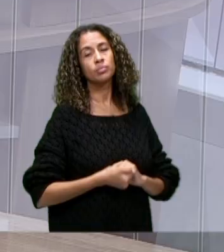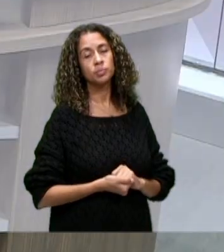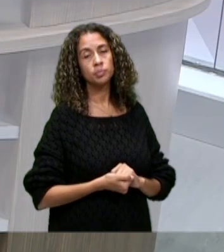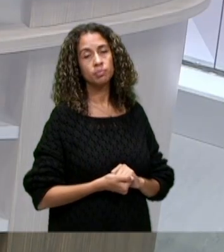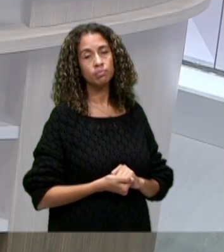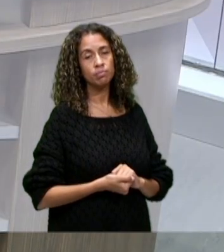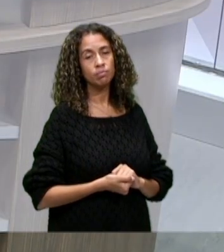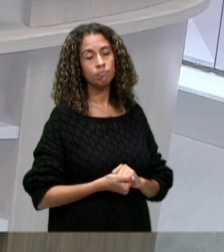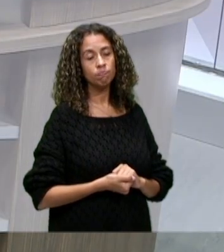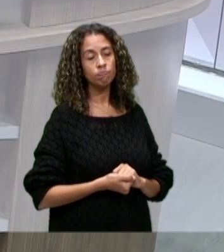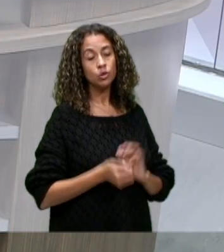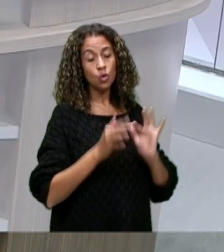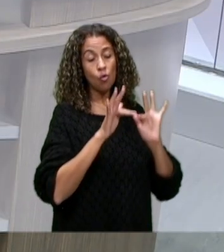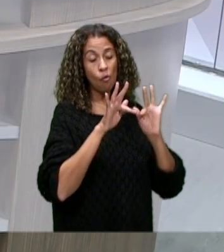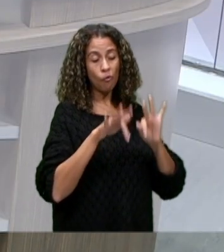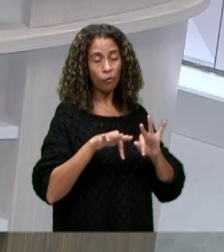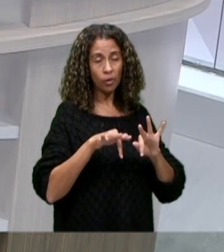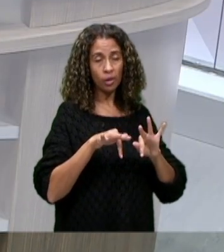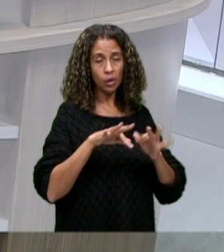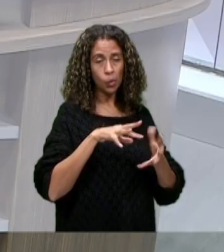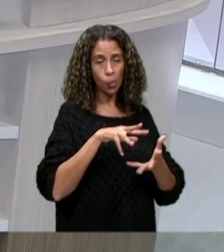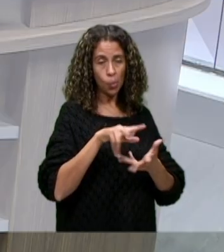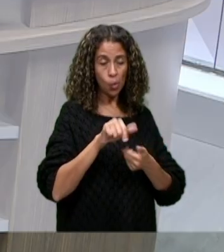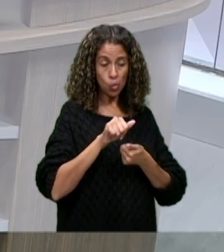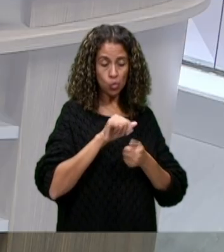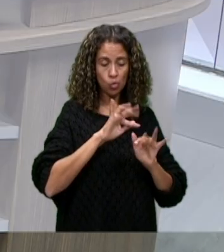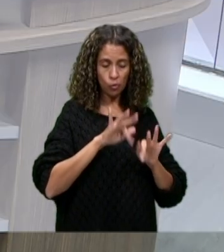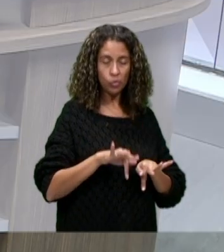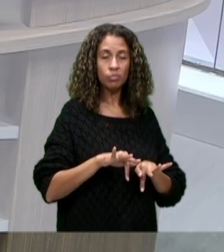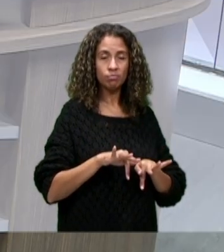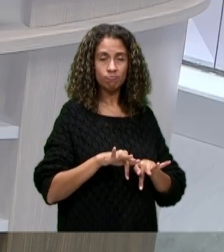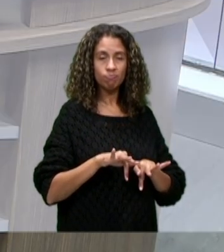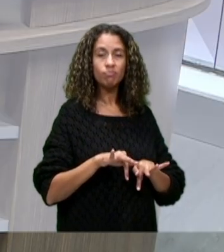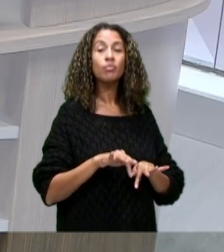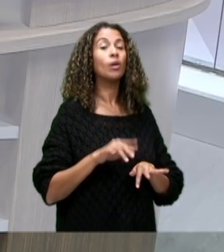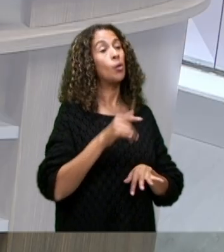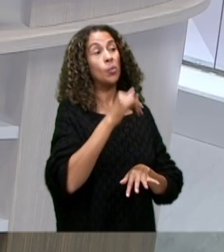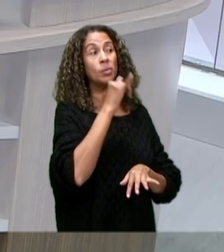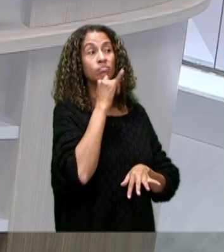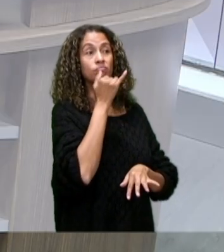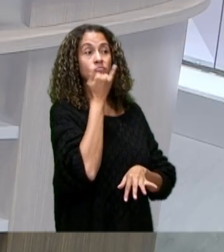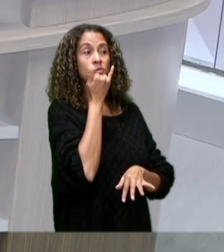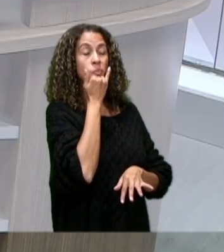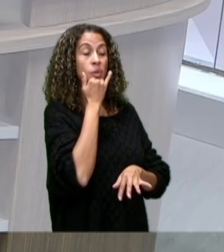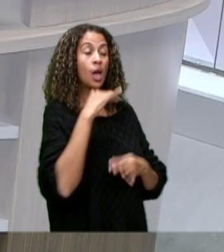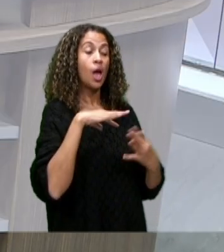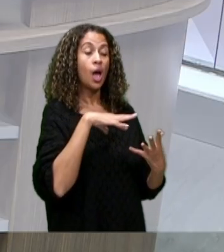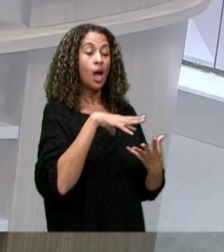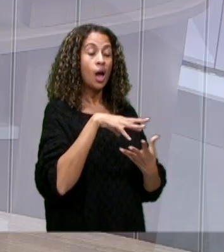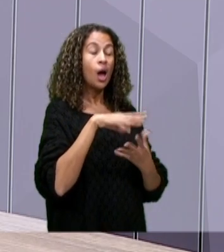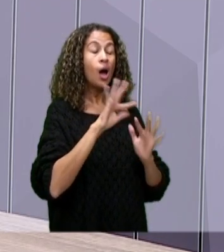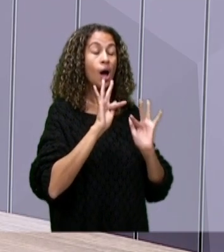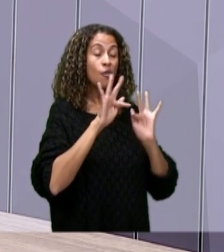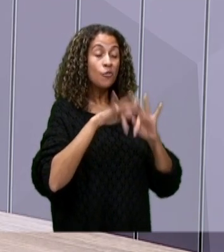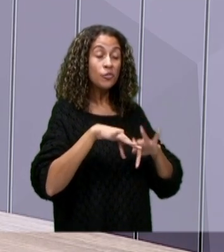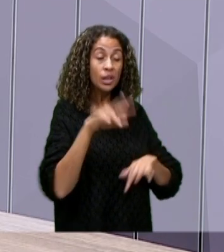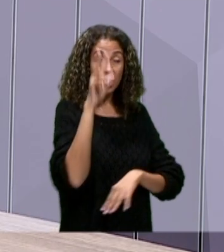o fim do mundo, é interessante o nome, é o fim da história. Eu também me confundo com o fim do mundo. O fim da